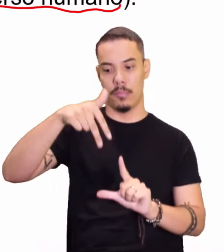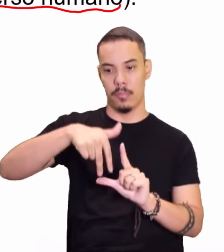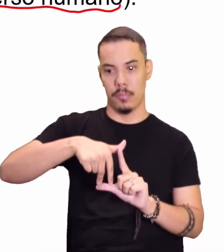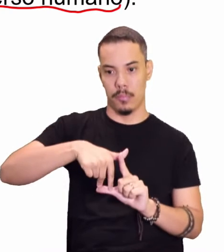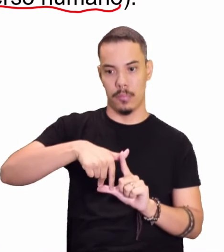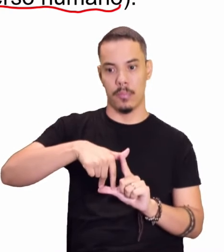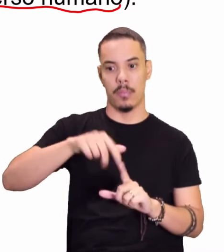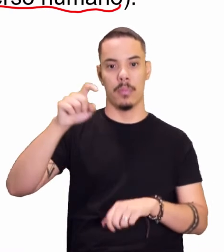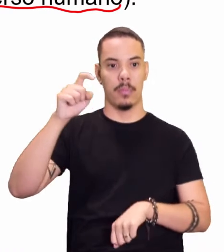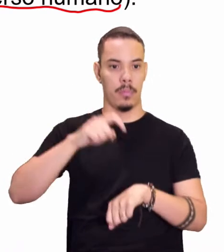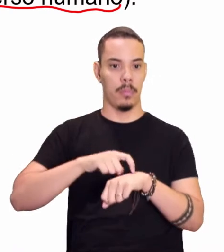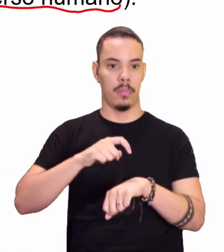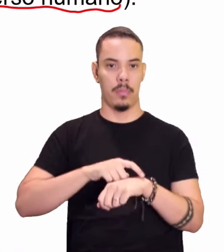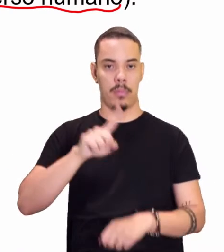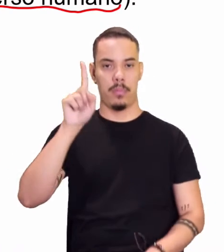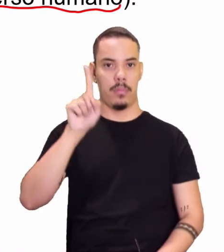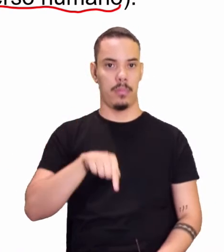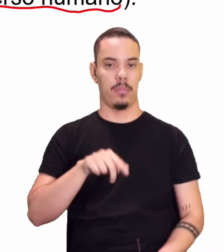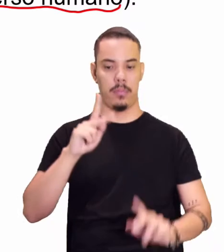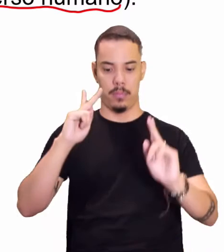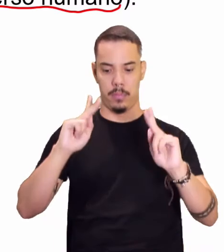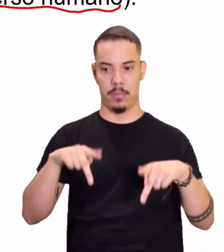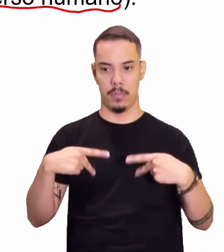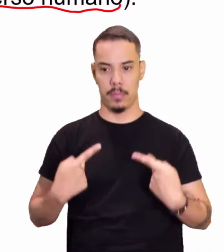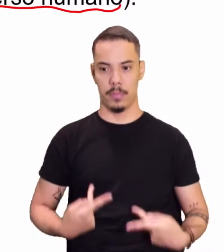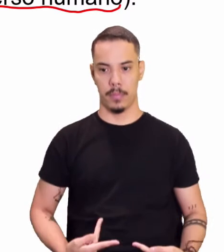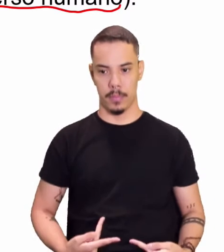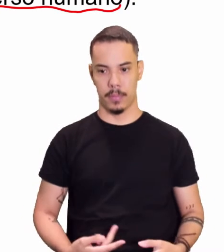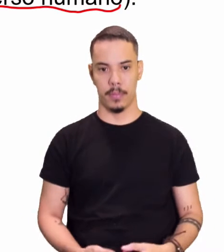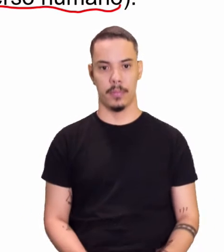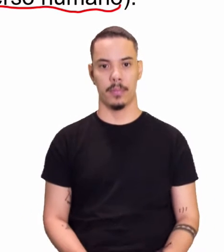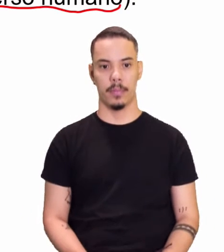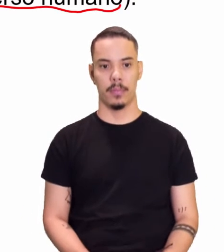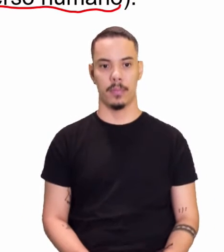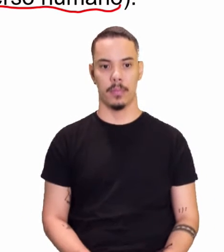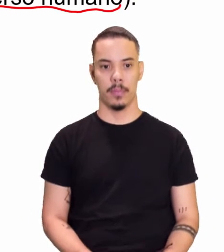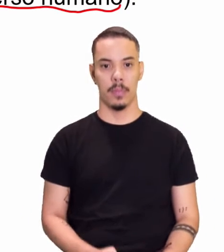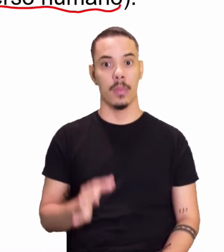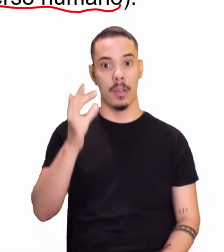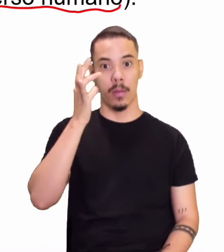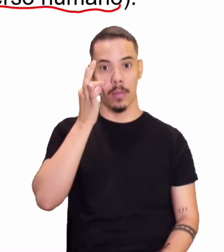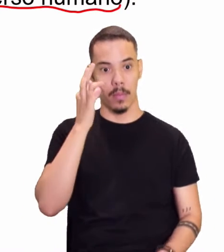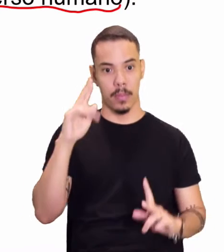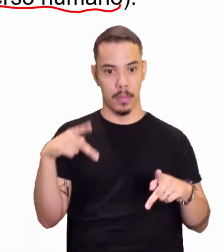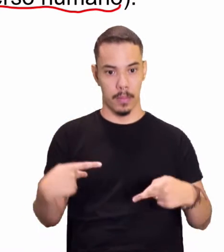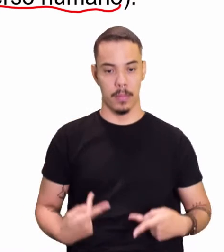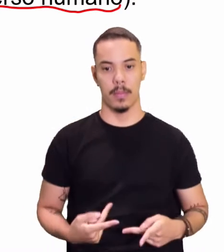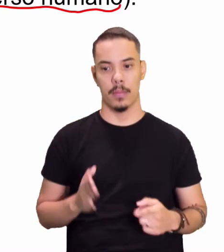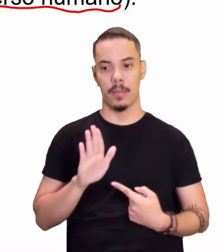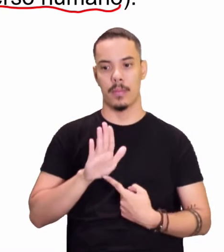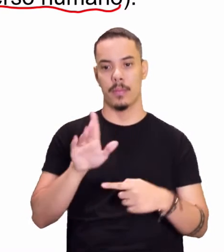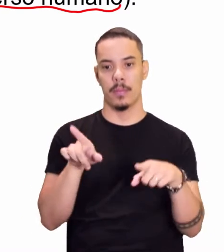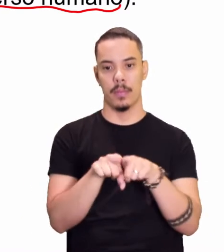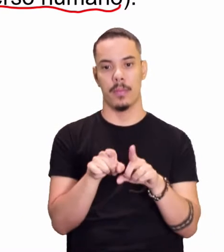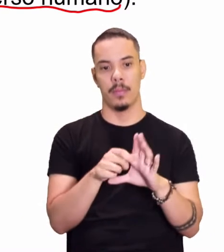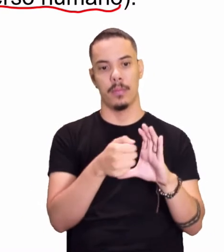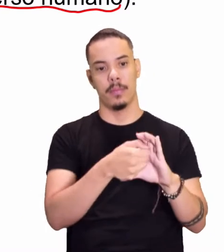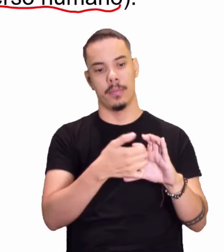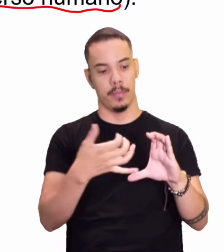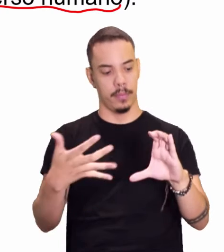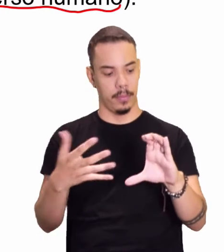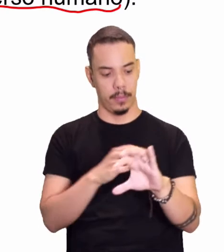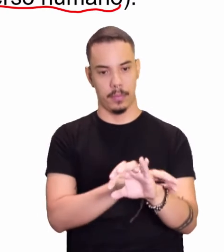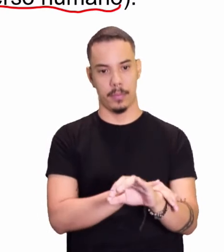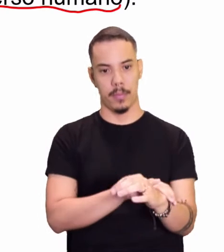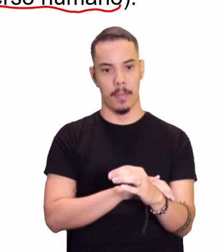daquele momento torna-se aí o homem, certo? O humanismo, ele aí apresenta tanto as características